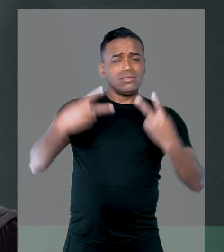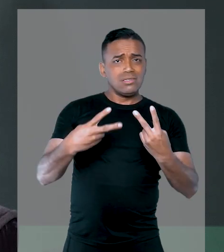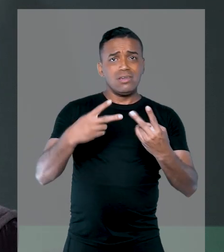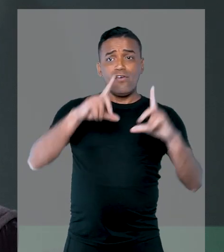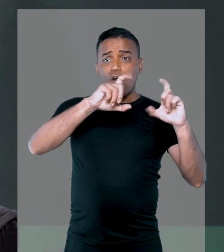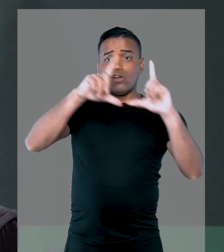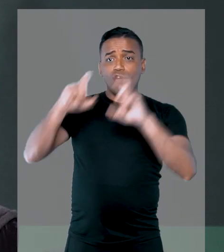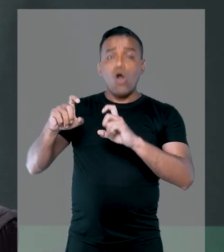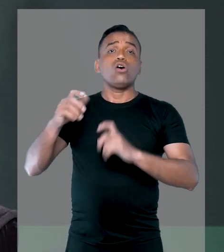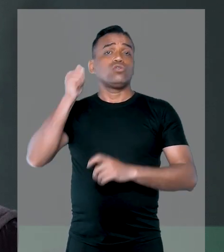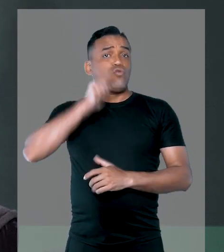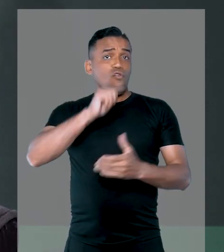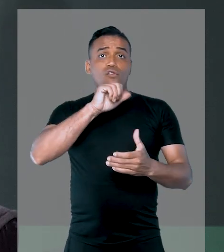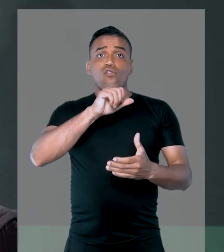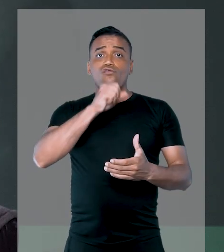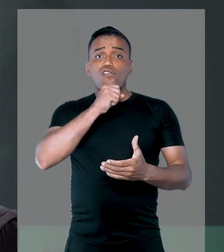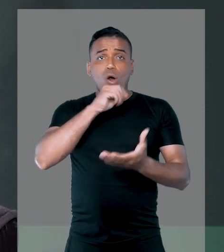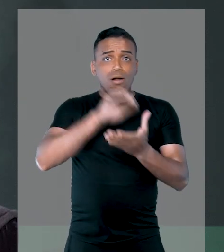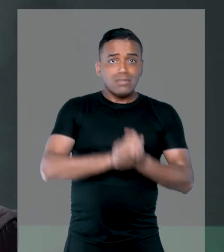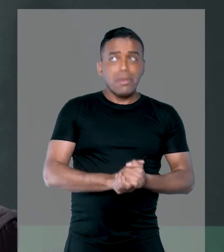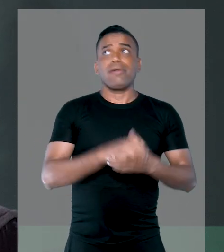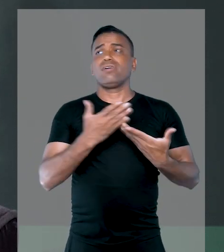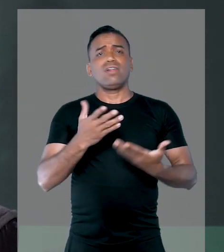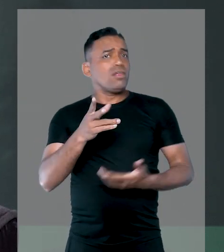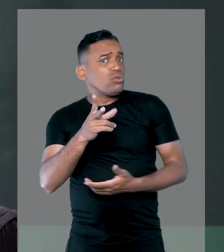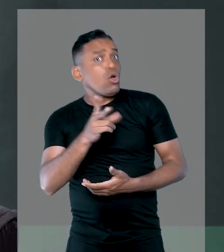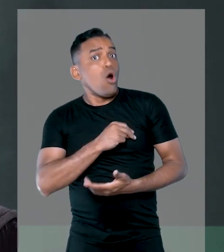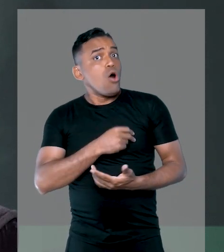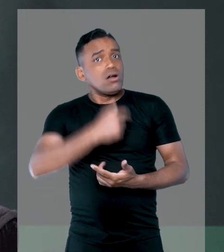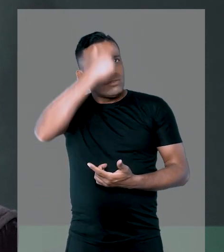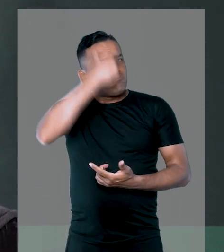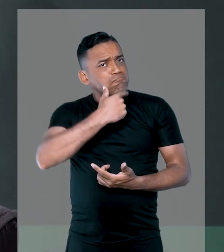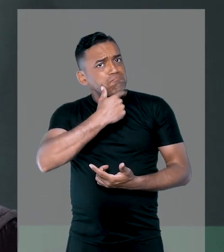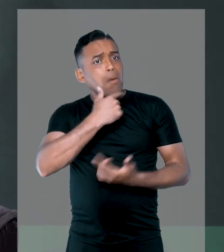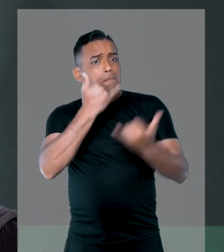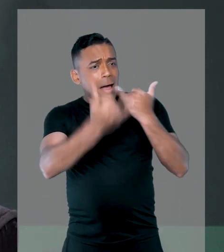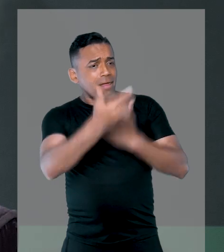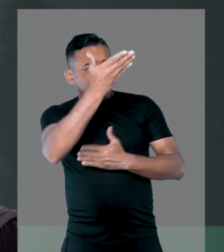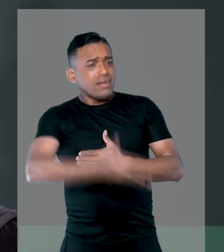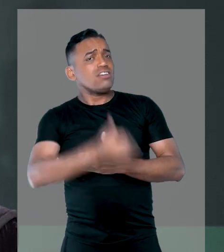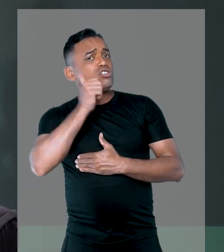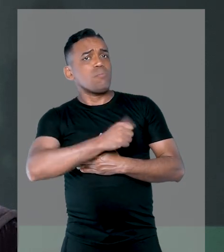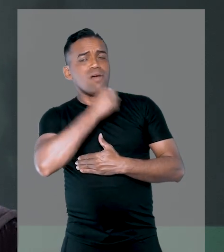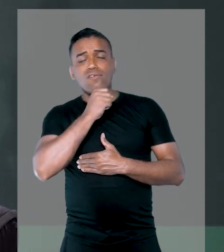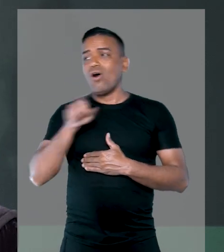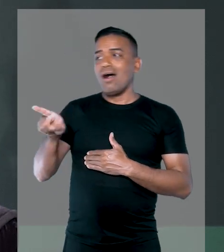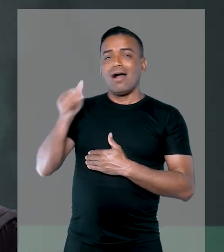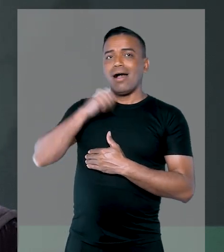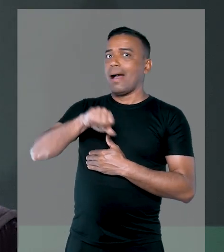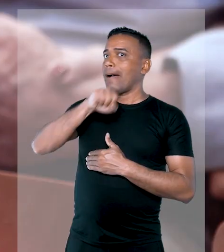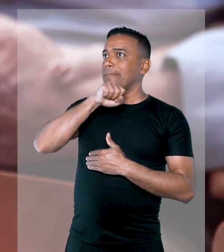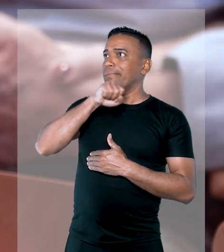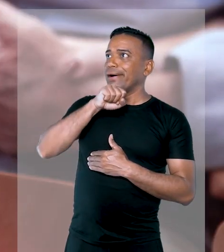ver fotos do casamento da minha avó, eu falei, nossa, eu realmente pareço muito com ela. E aí, depois, a minha mãe, ela ficou até um